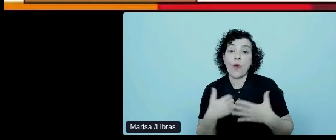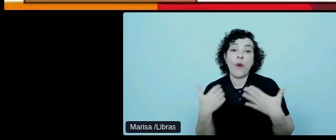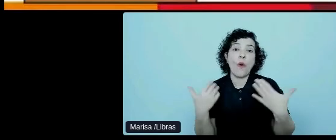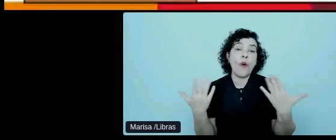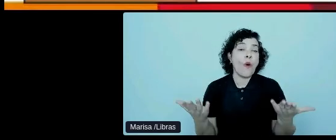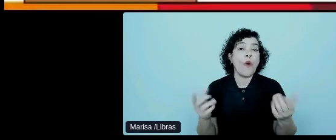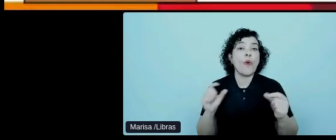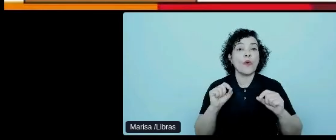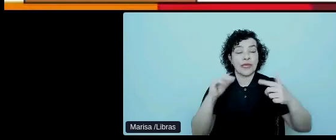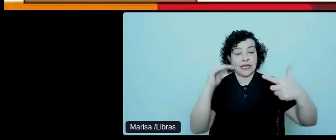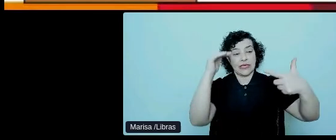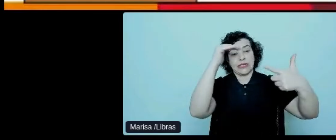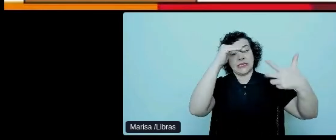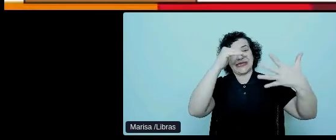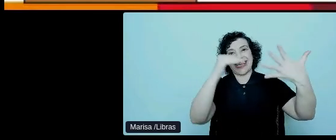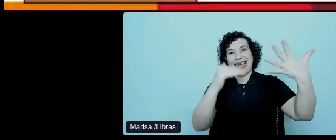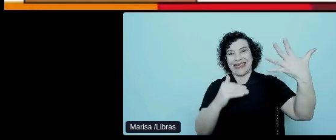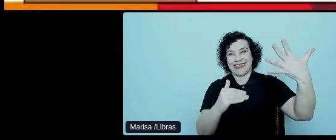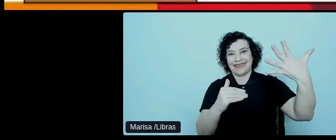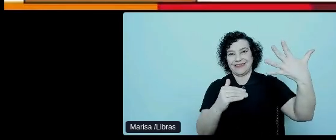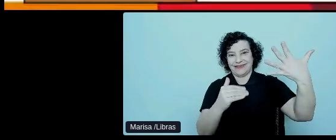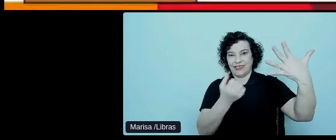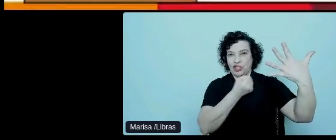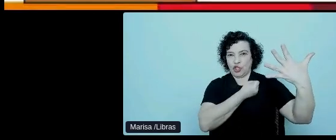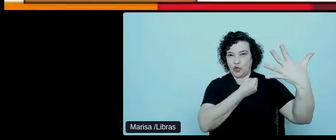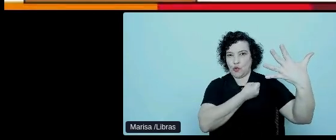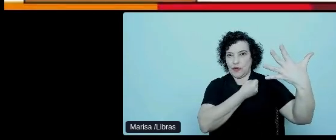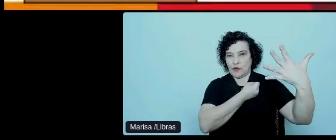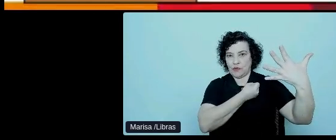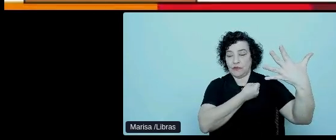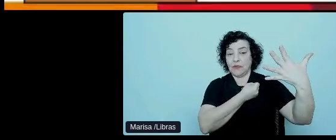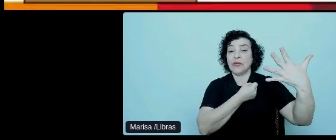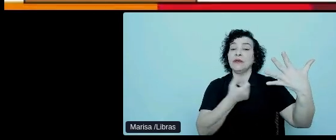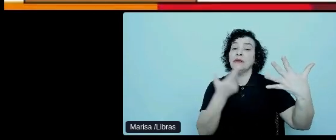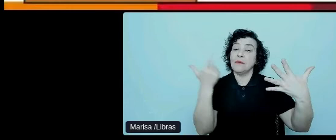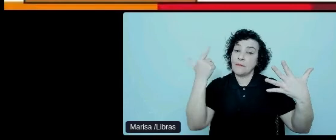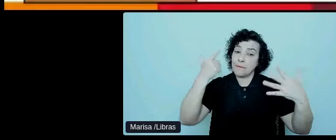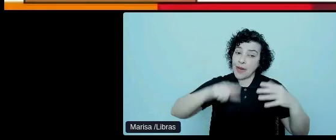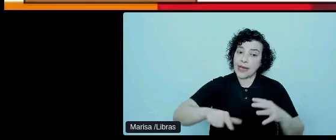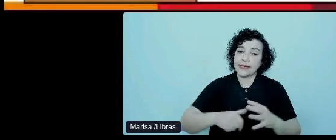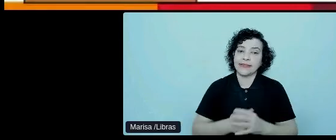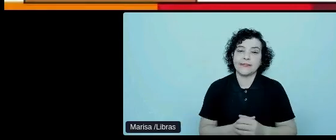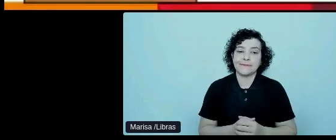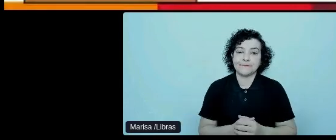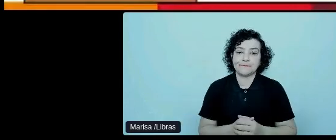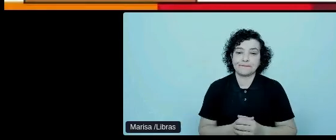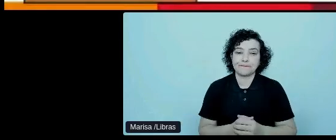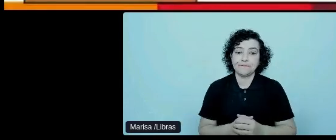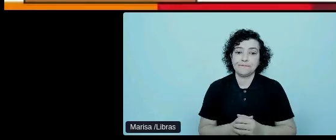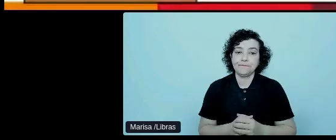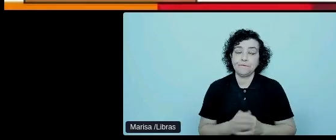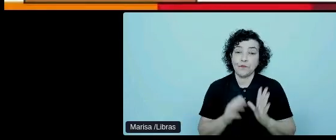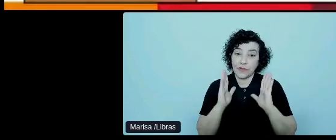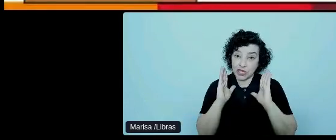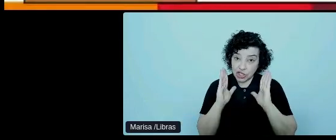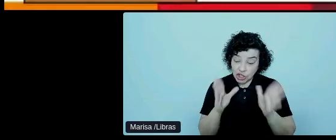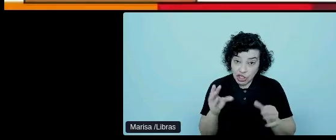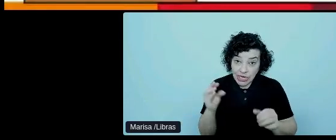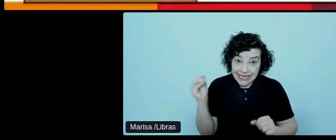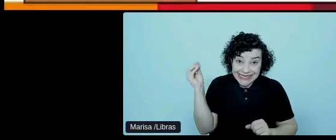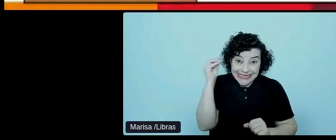uma escala de classificação, sabe? E depois que eu tenho esse teste, eu